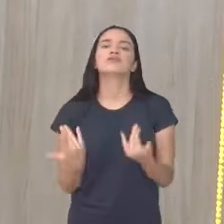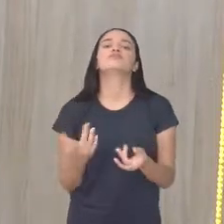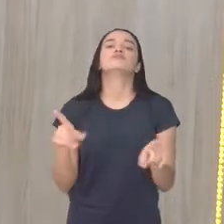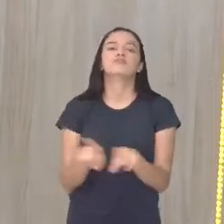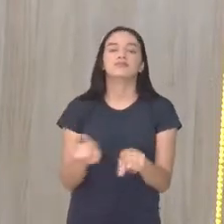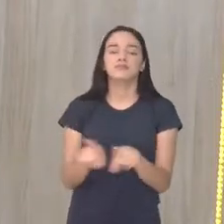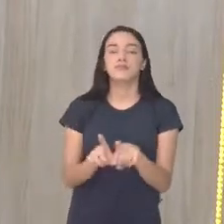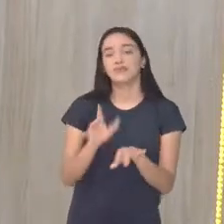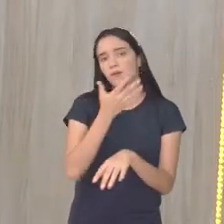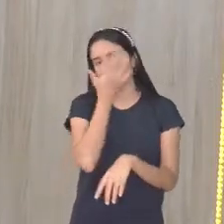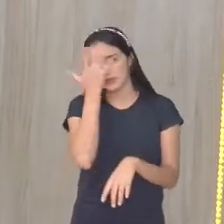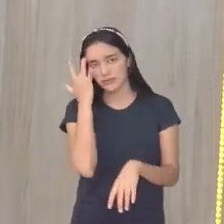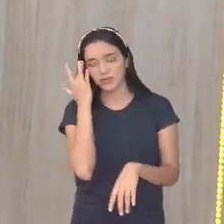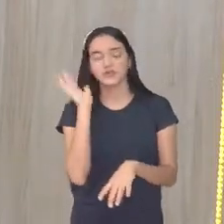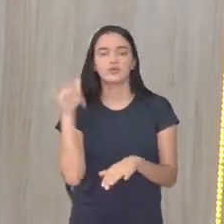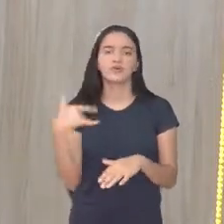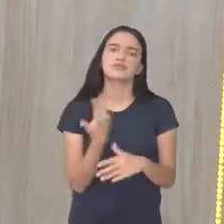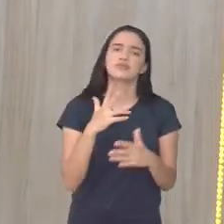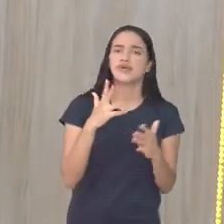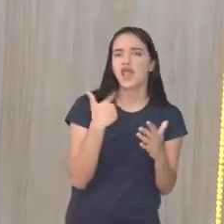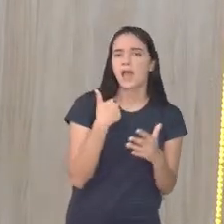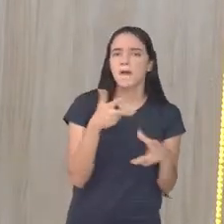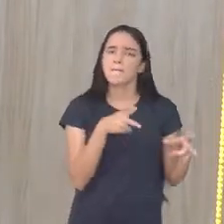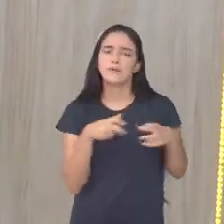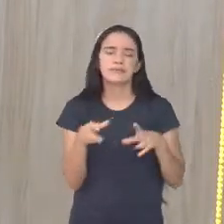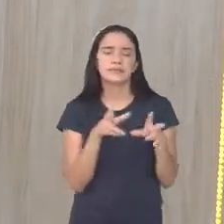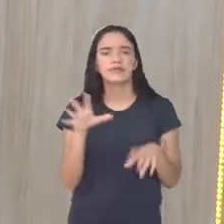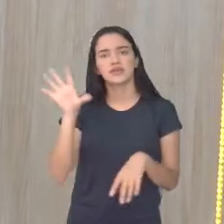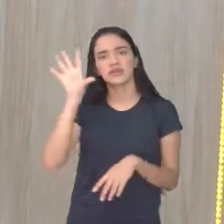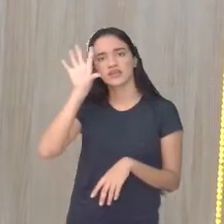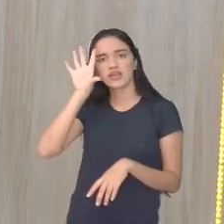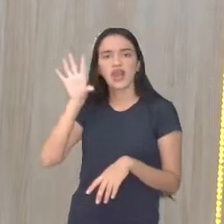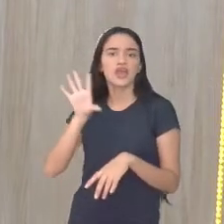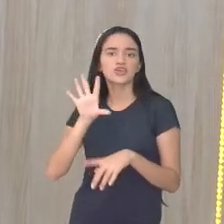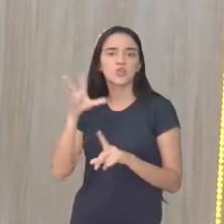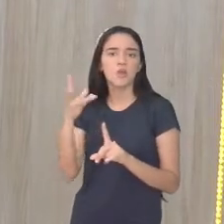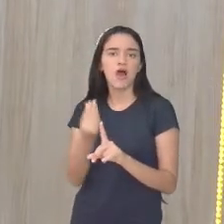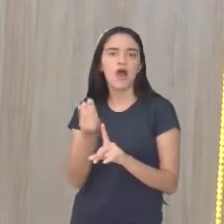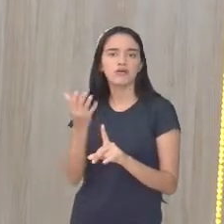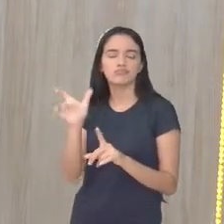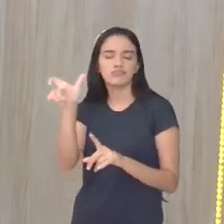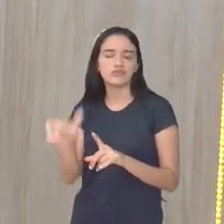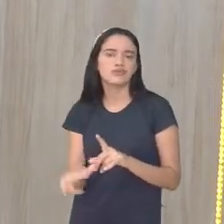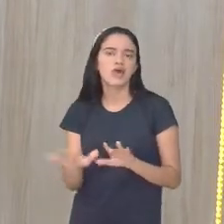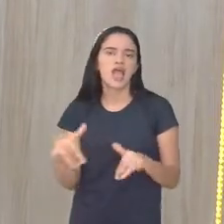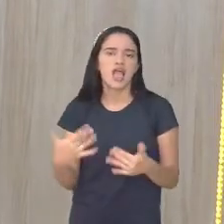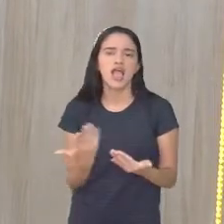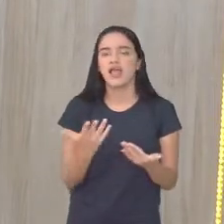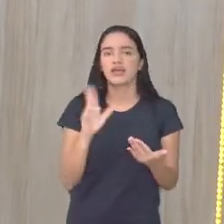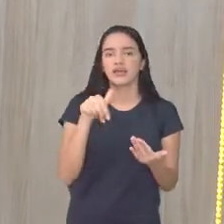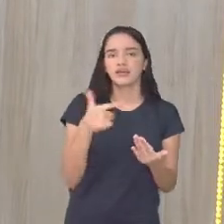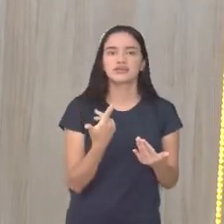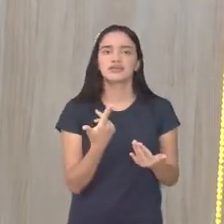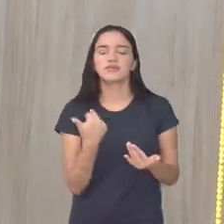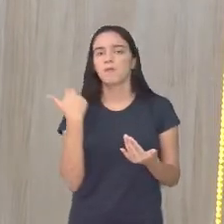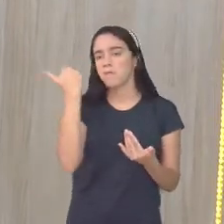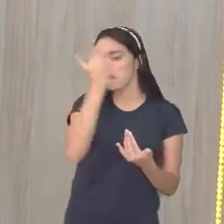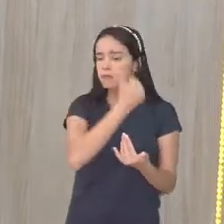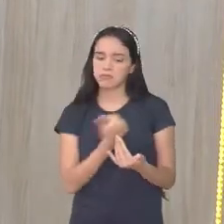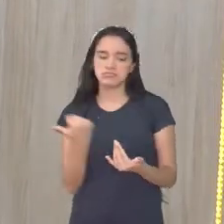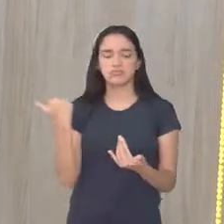fosse uma pessoa feita de duas, eu não sei se eram gêmeos, que situação é essa? né, que ele A criou história aí. desse Desse quadro,